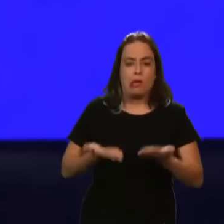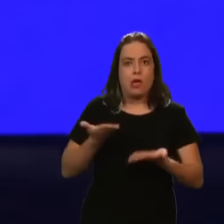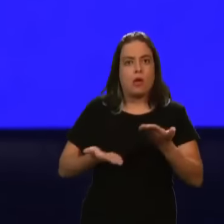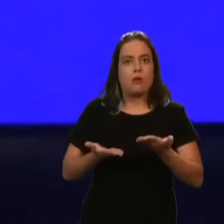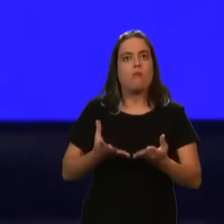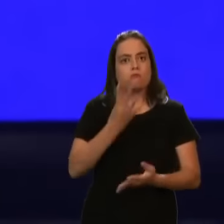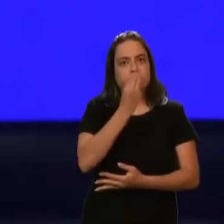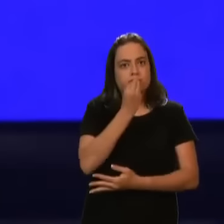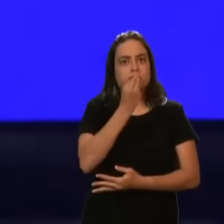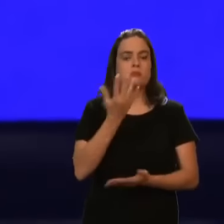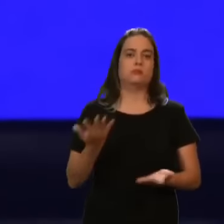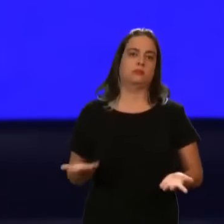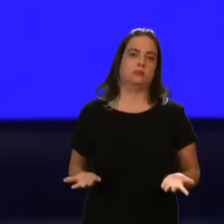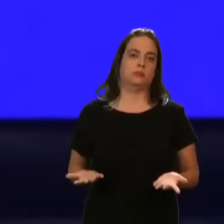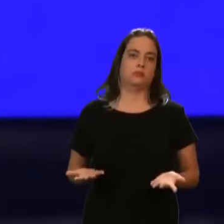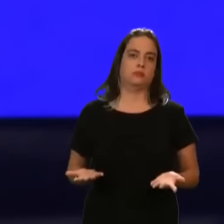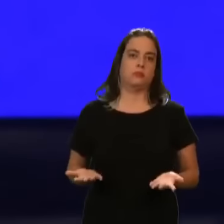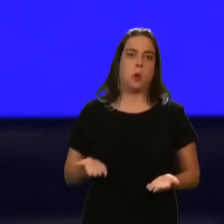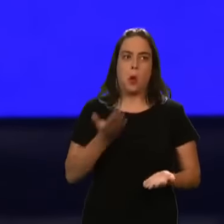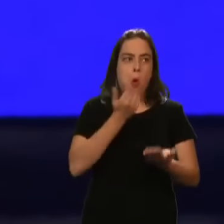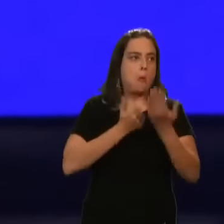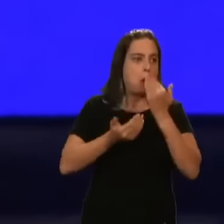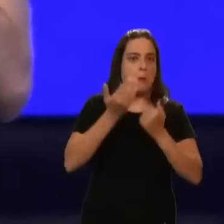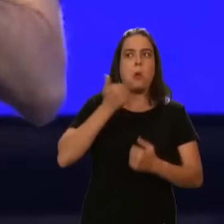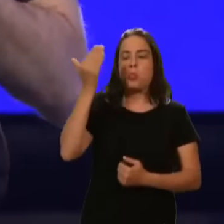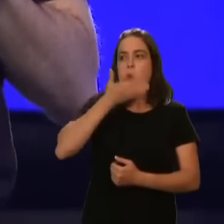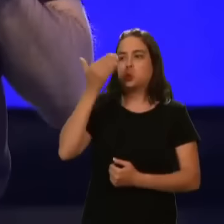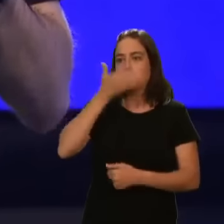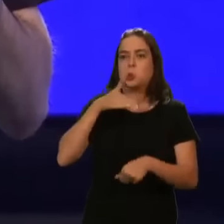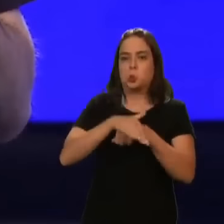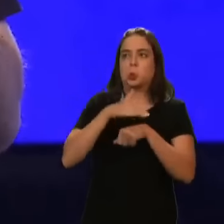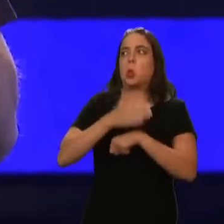poxa. Para de ficar comendo doce de noite.